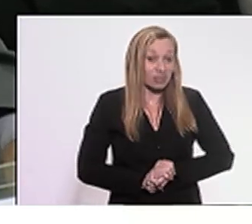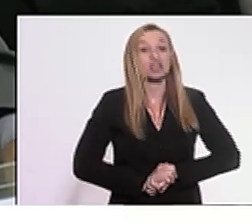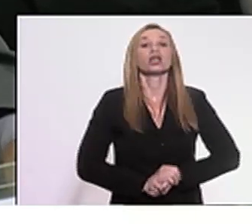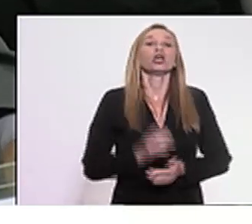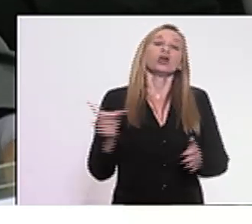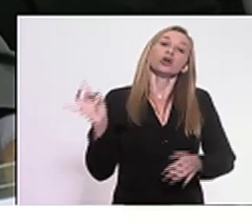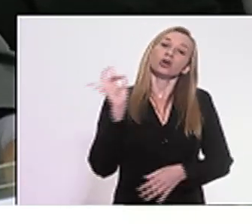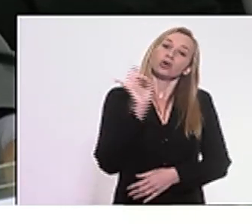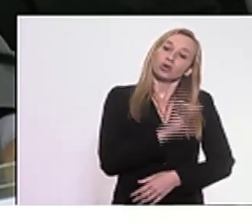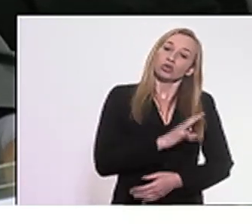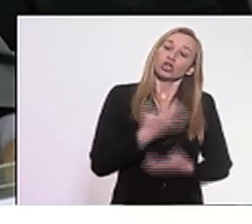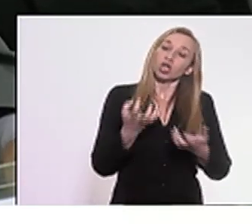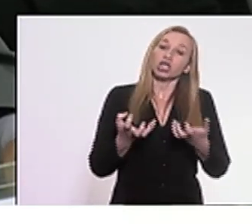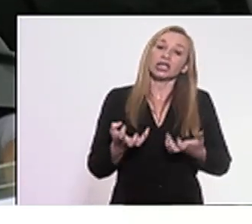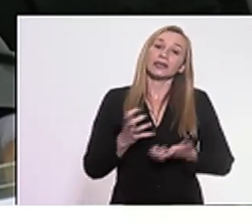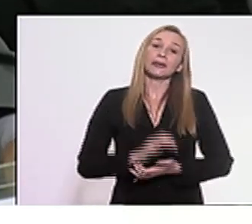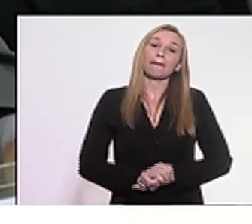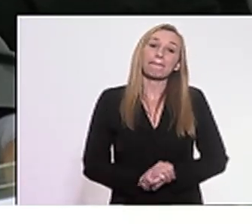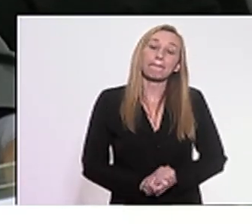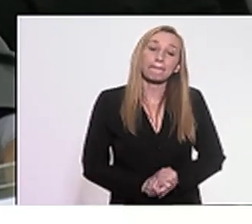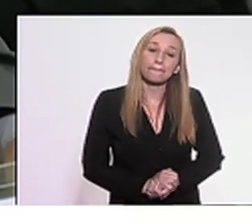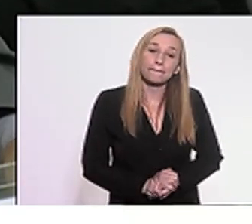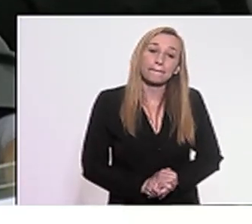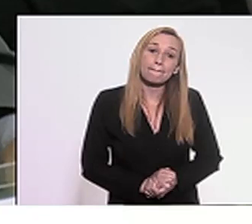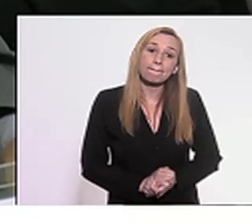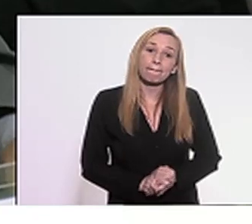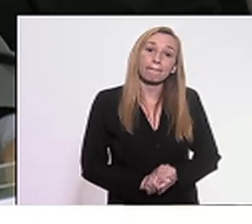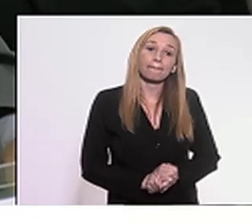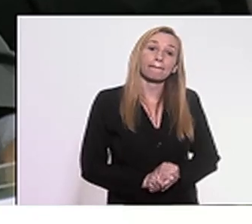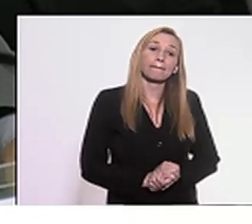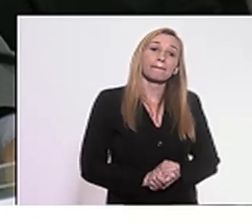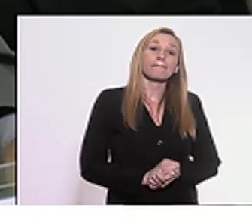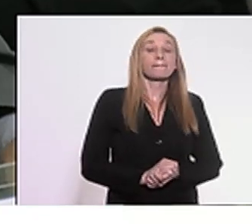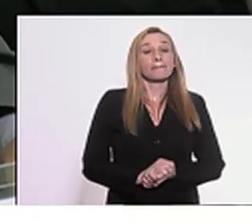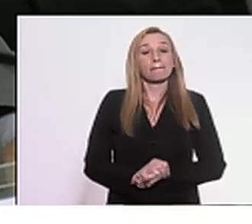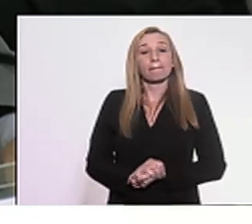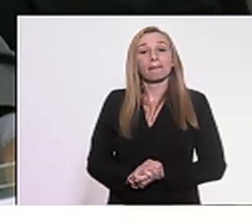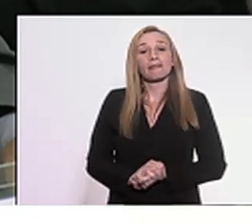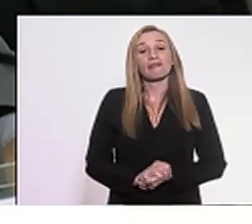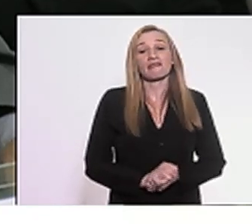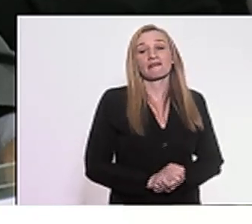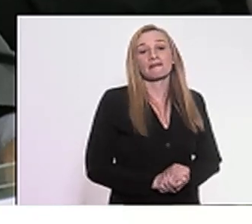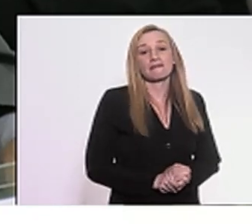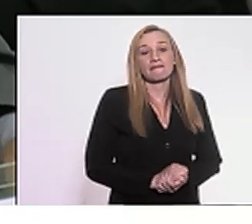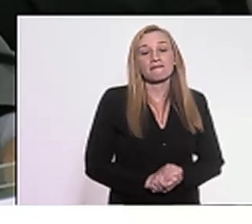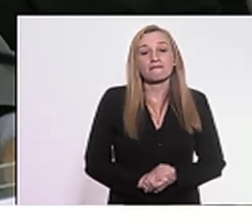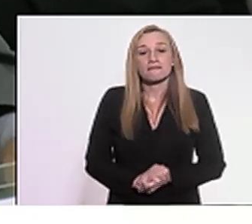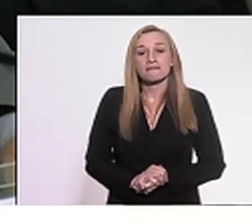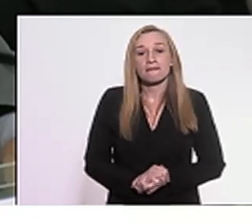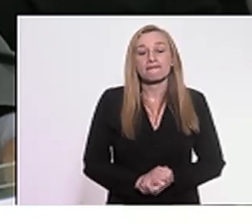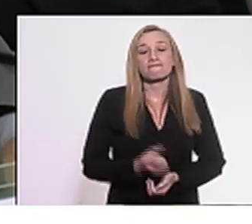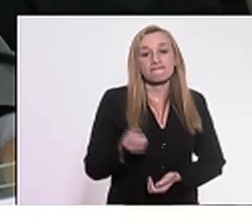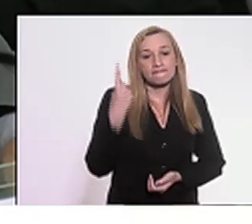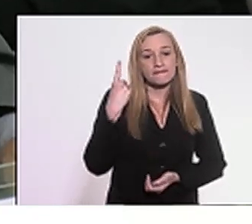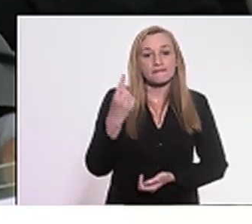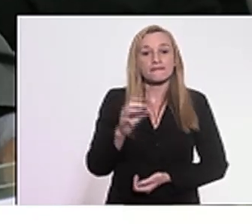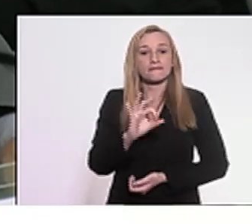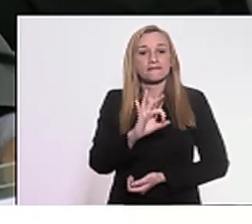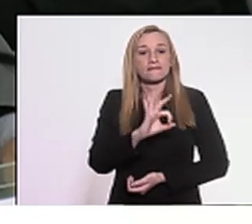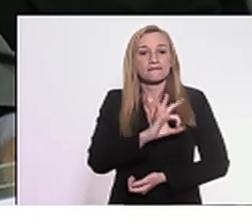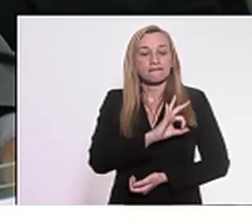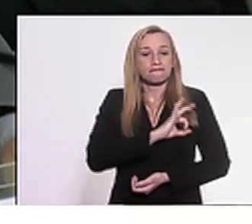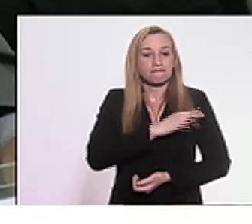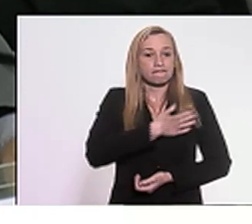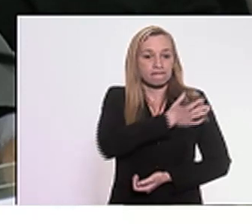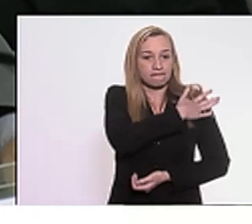Por último, eu queria fazer a consideração que nós temos ex-militares que